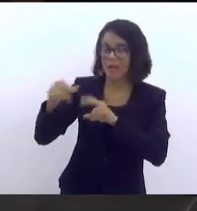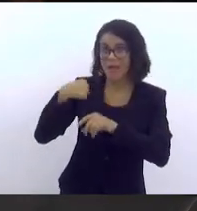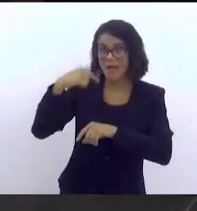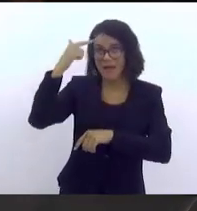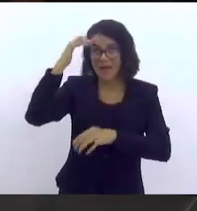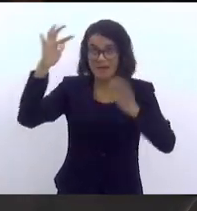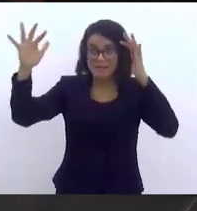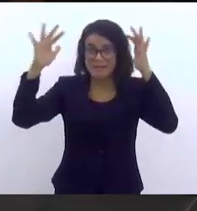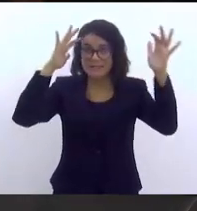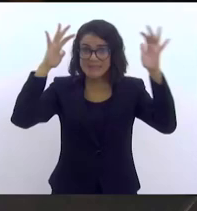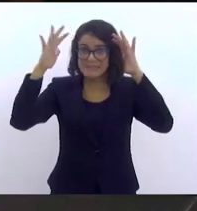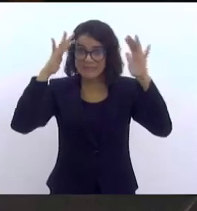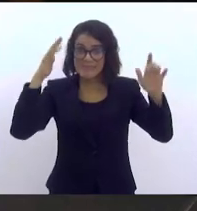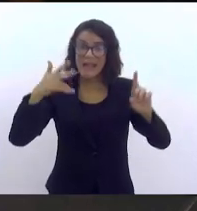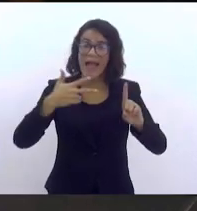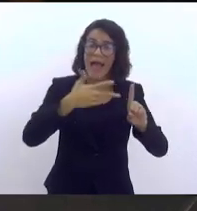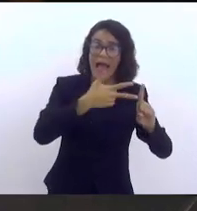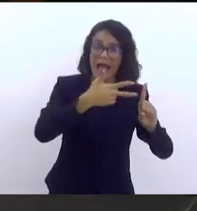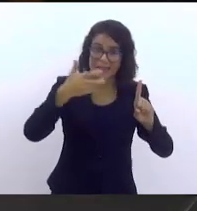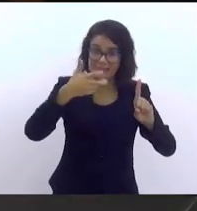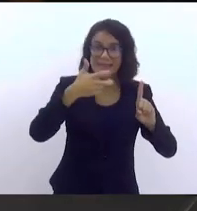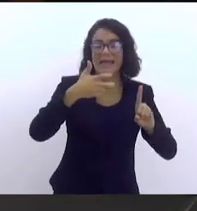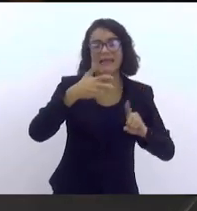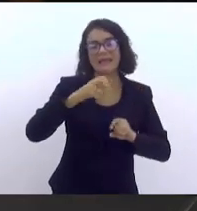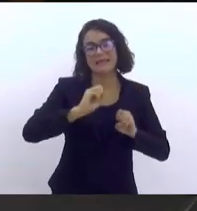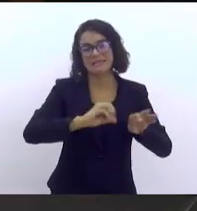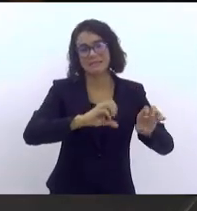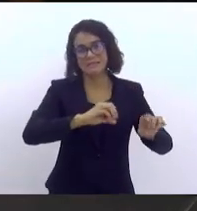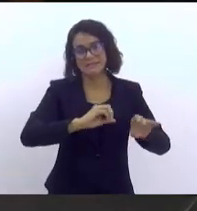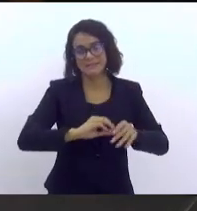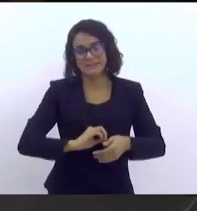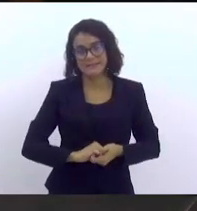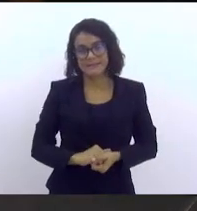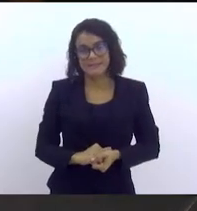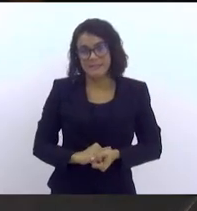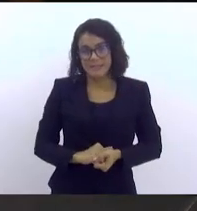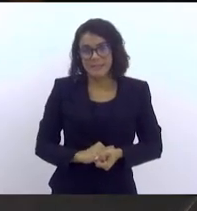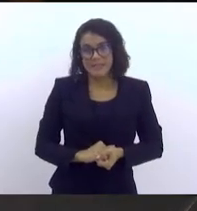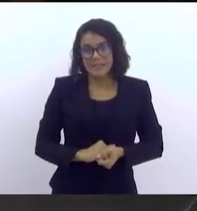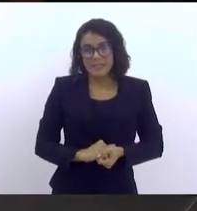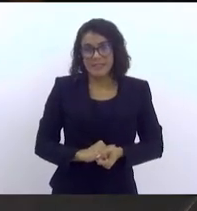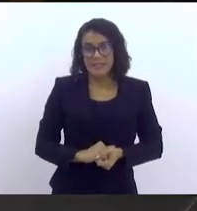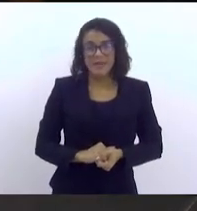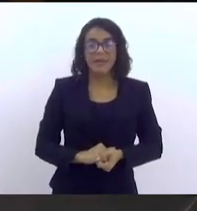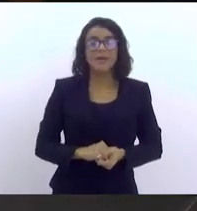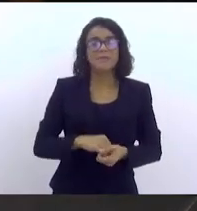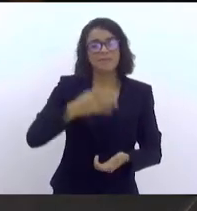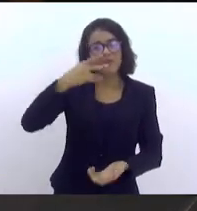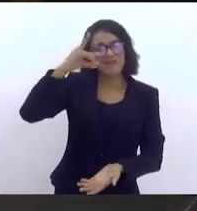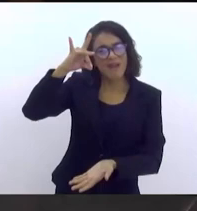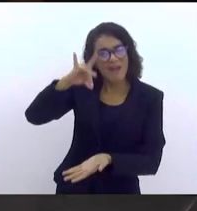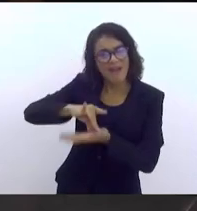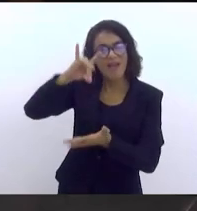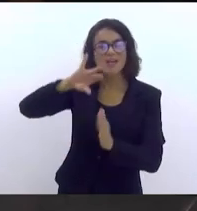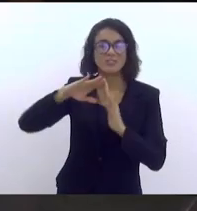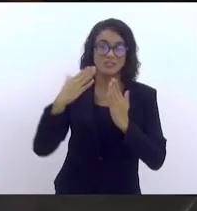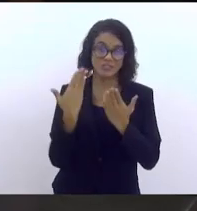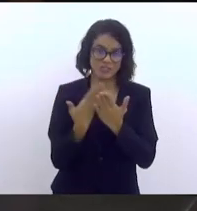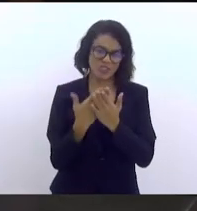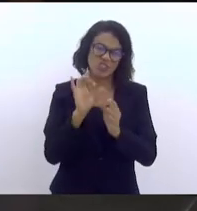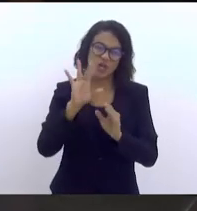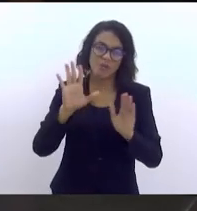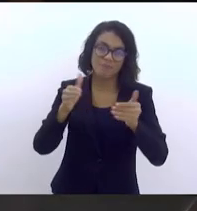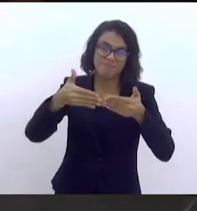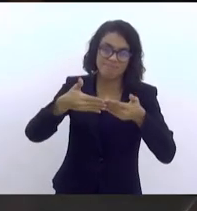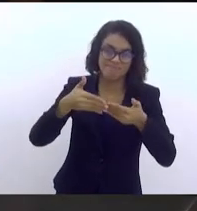pensar esse ataque né a educação afirmar a escola então né para concluir